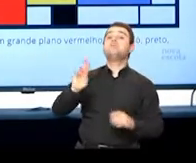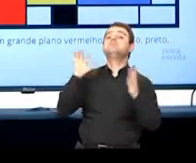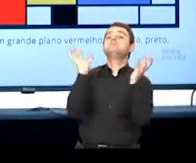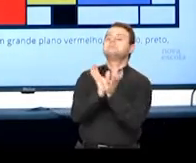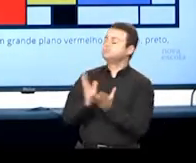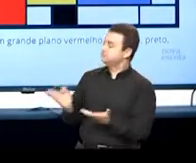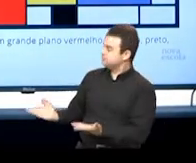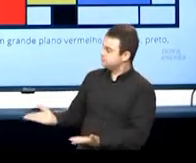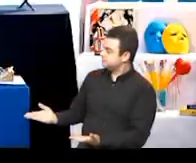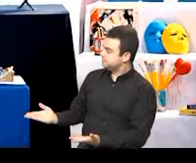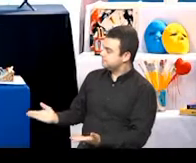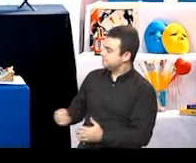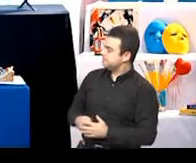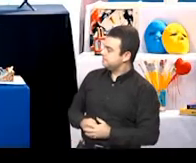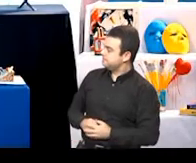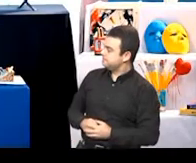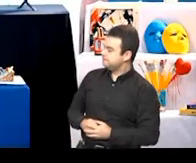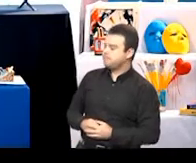neoplasticismo.